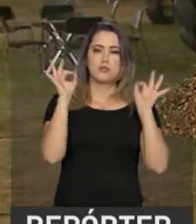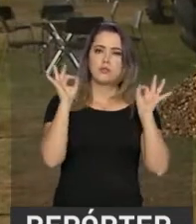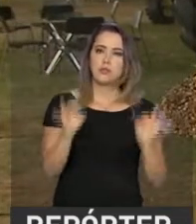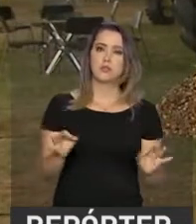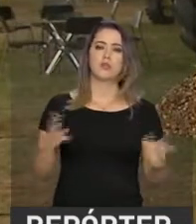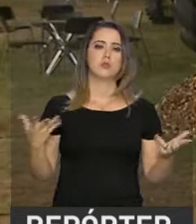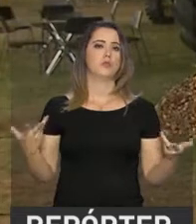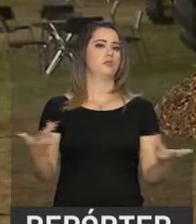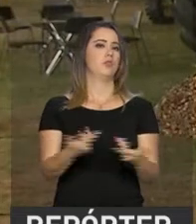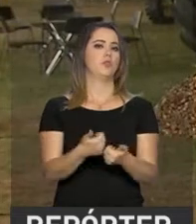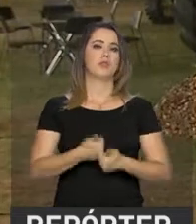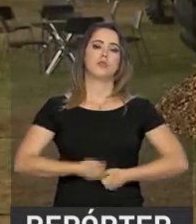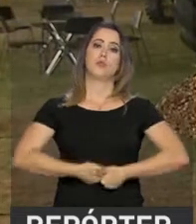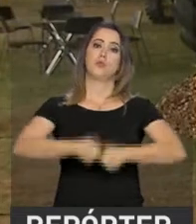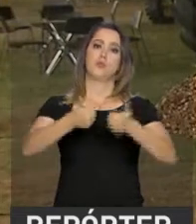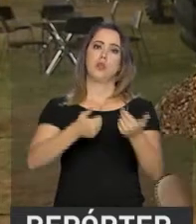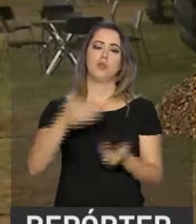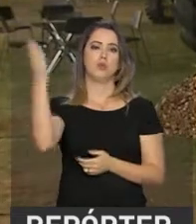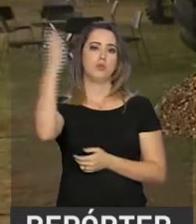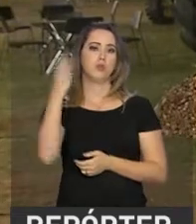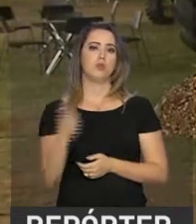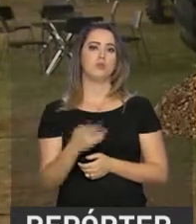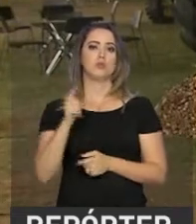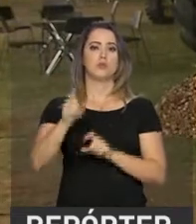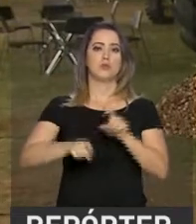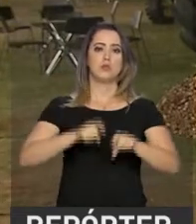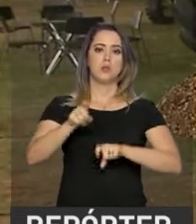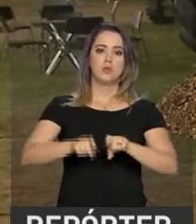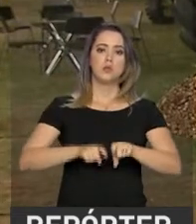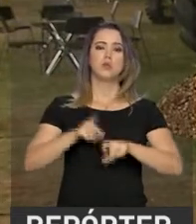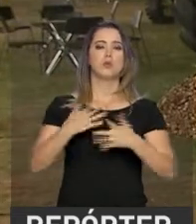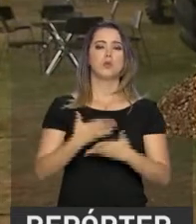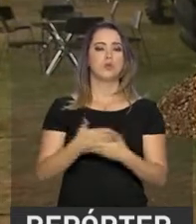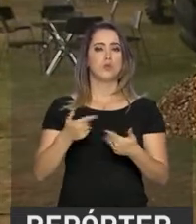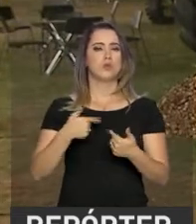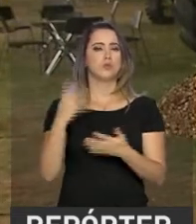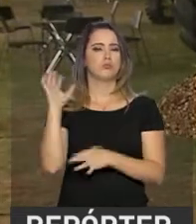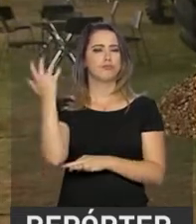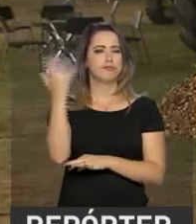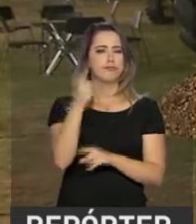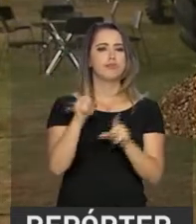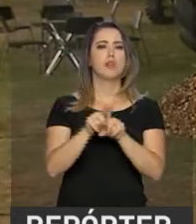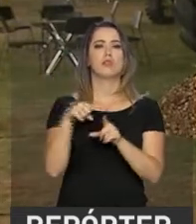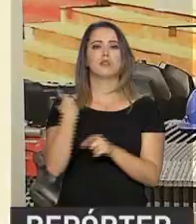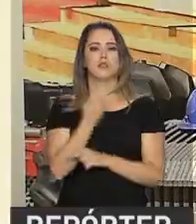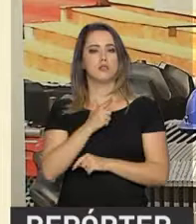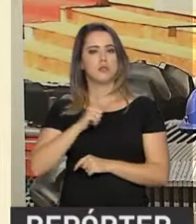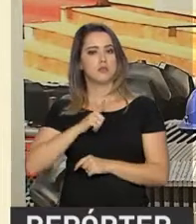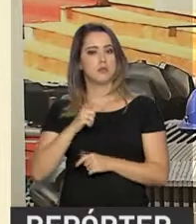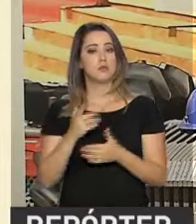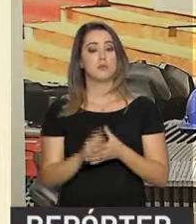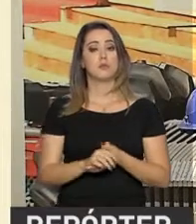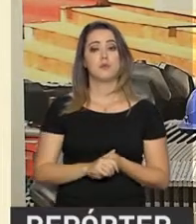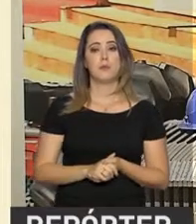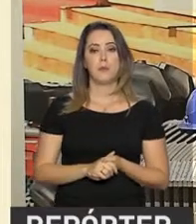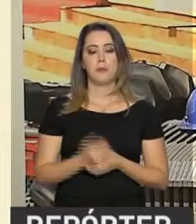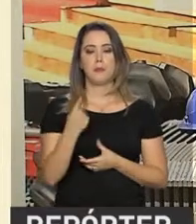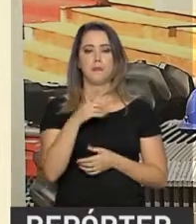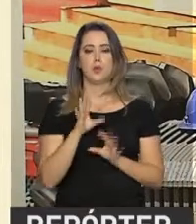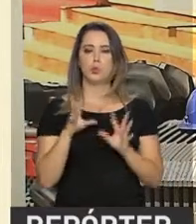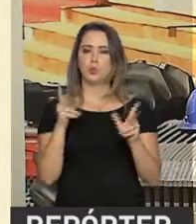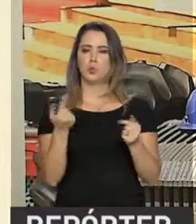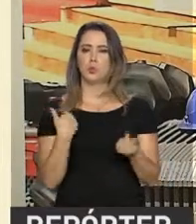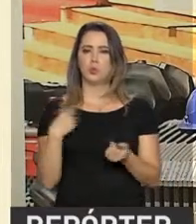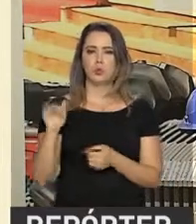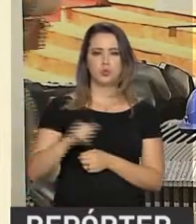melhora a eficiência dos nossos produtores no Brasil, nessa agricultura tropical e tão farta que nós temos em nosso país. E se você acha que todo esse